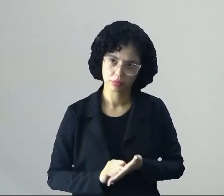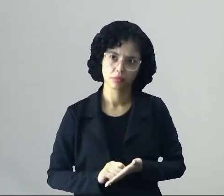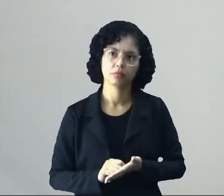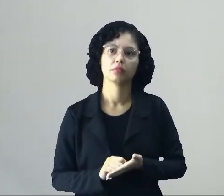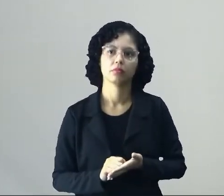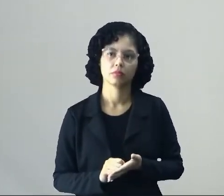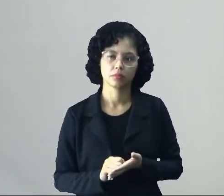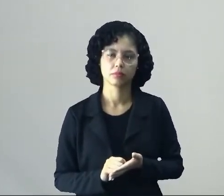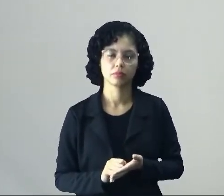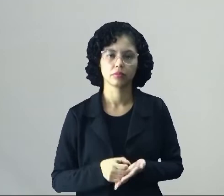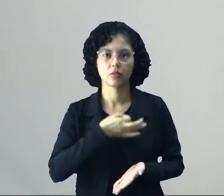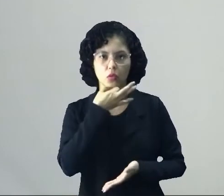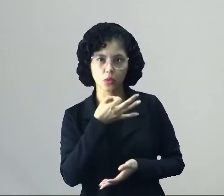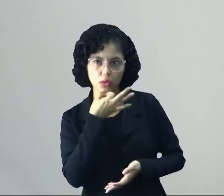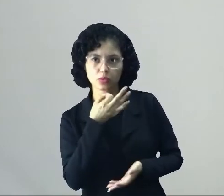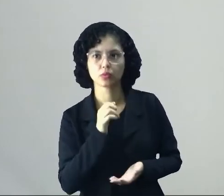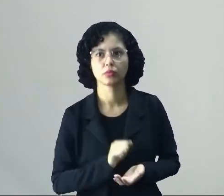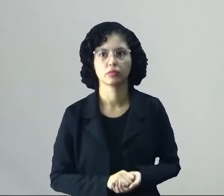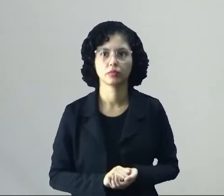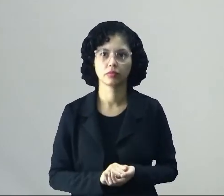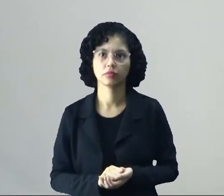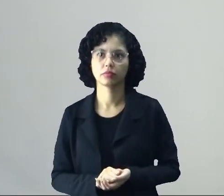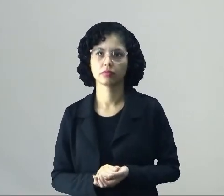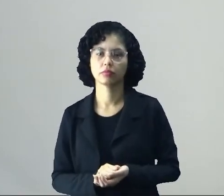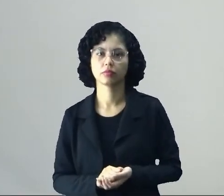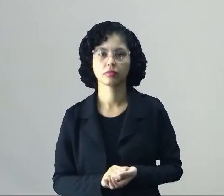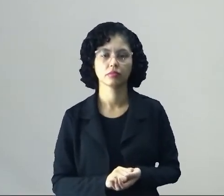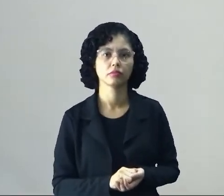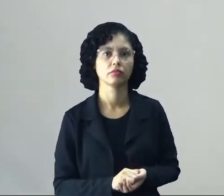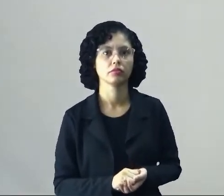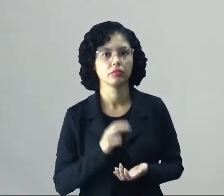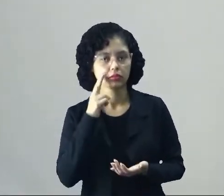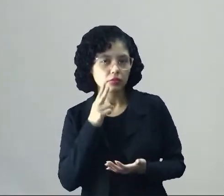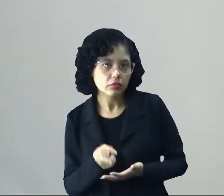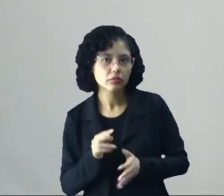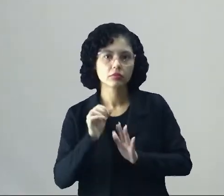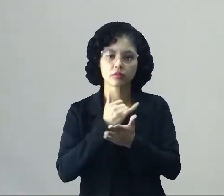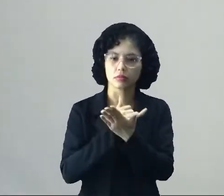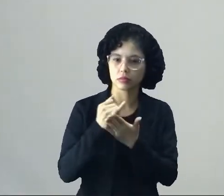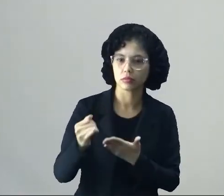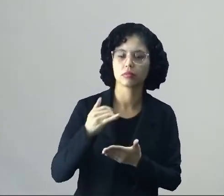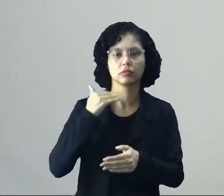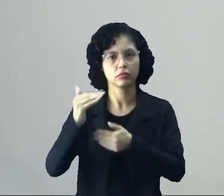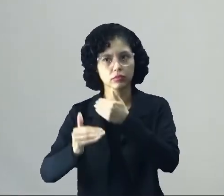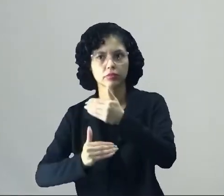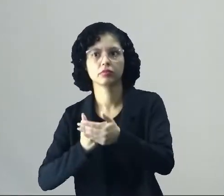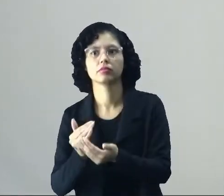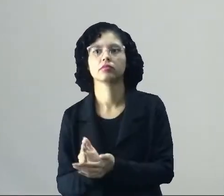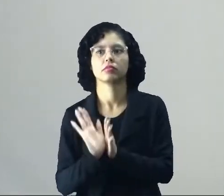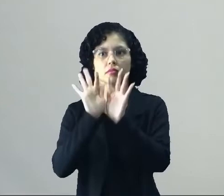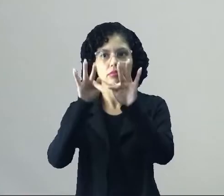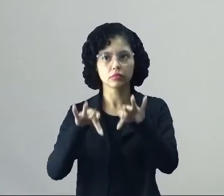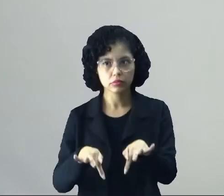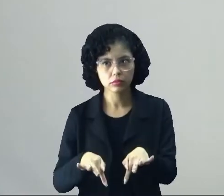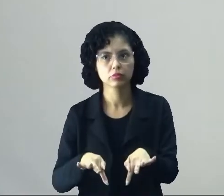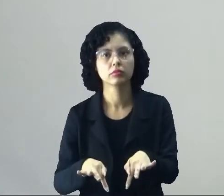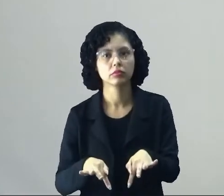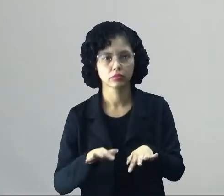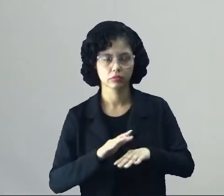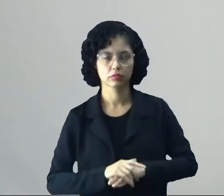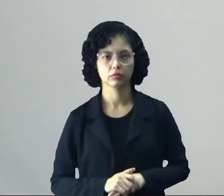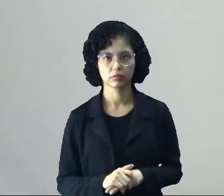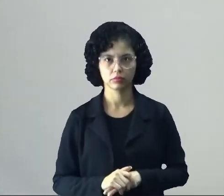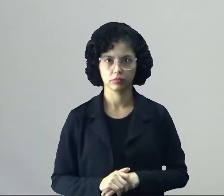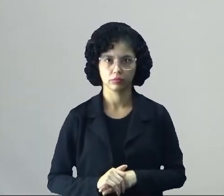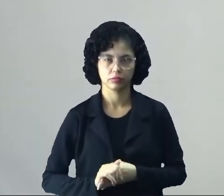tipo dissertativo argumentativo, né, tipologia textual. Então você olha que tem que ter introdução, tem que ter o desenvolvimento, tem que ter